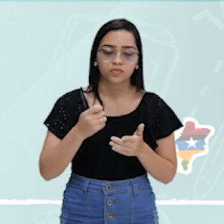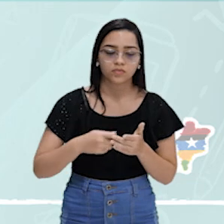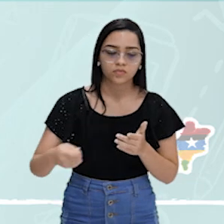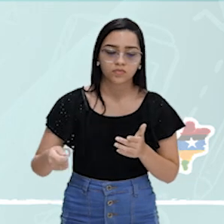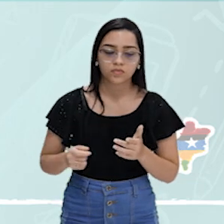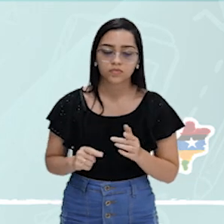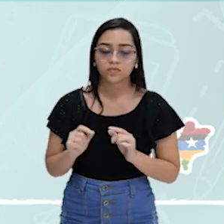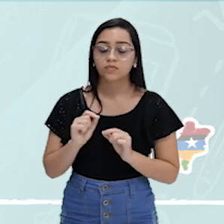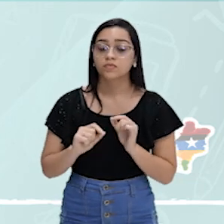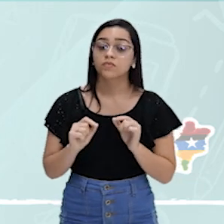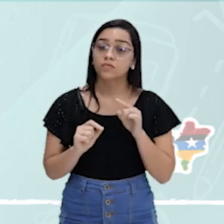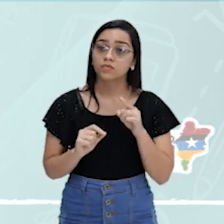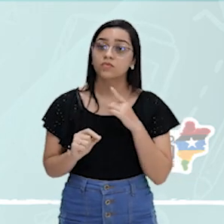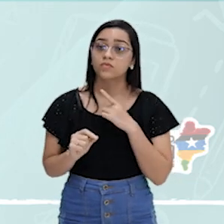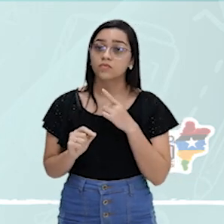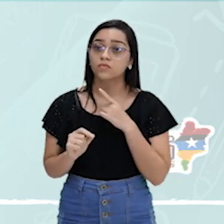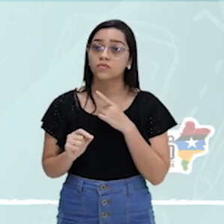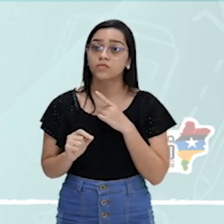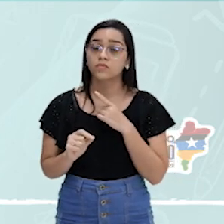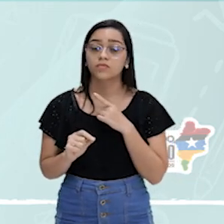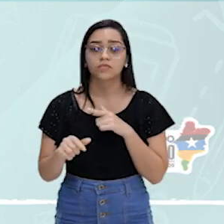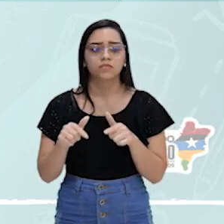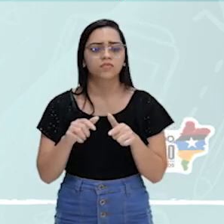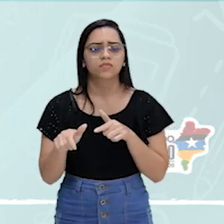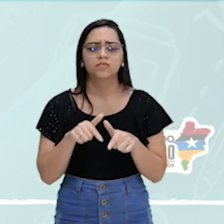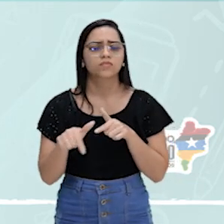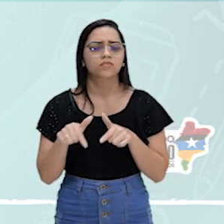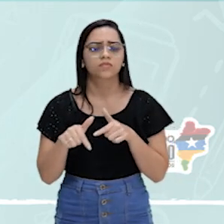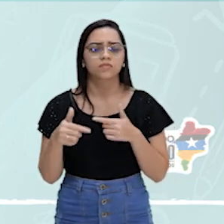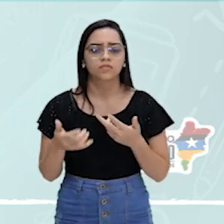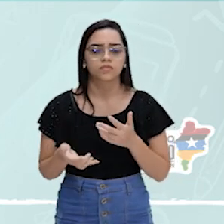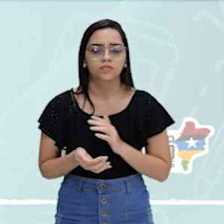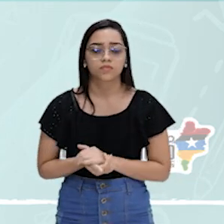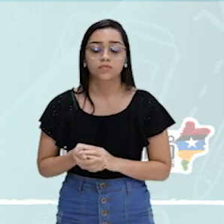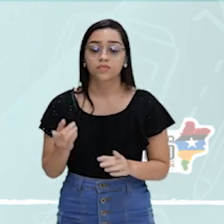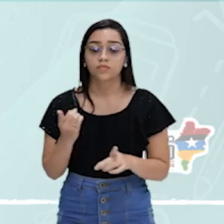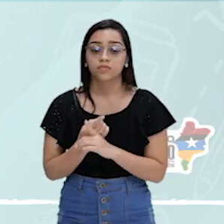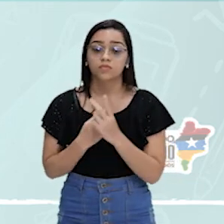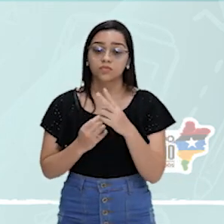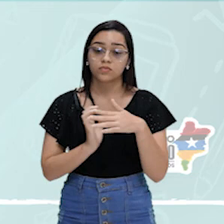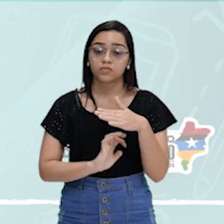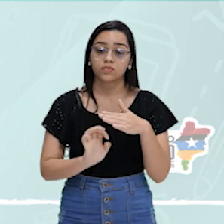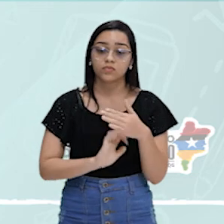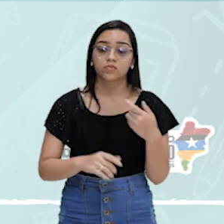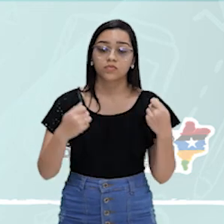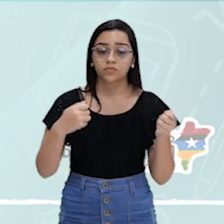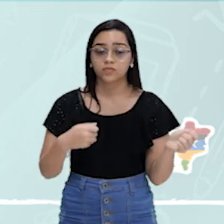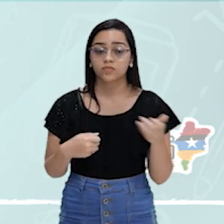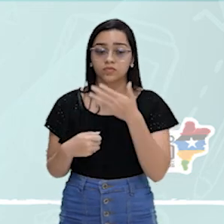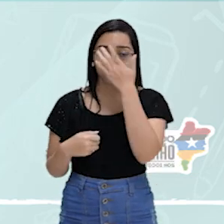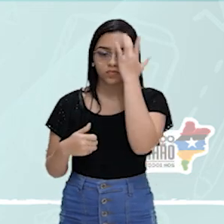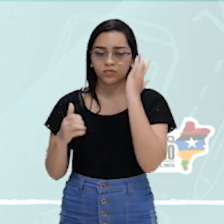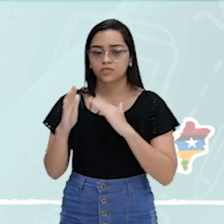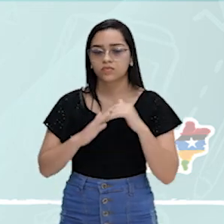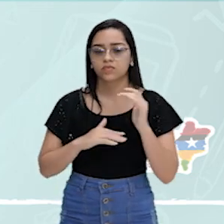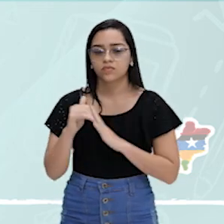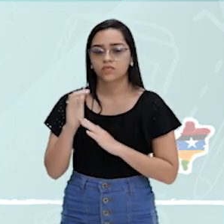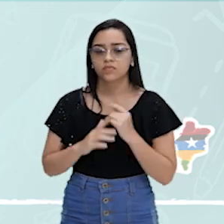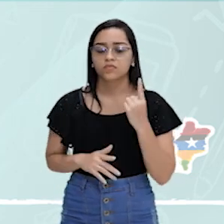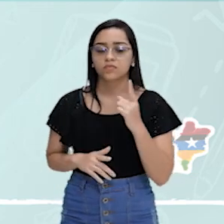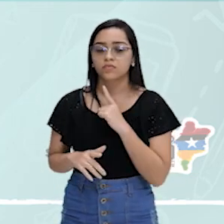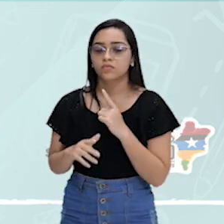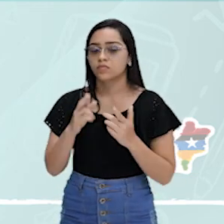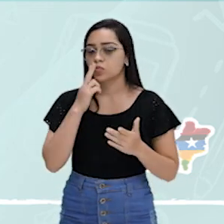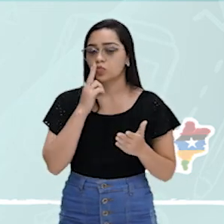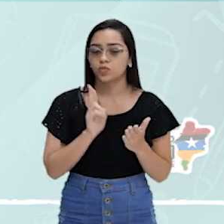serve, imagine que você está à procura de um emprego e encontrou duas empresas que precisam de novos funcionários. Uma